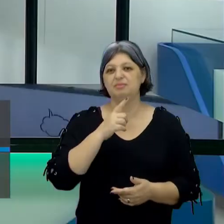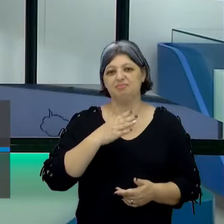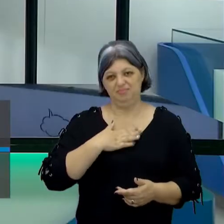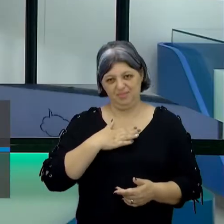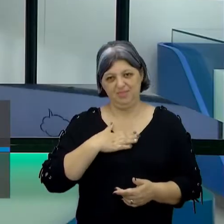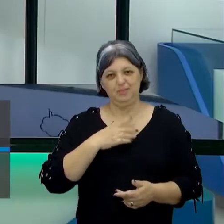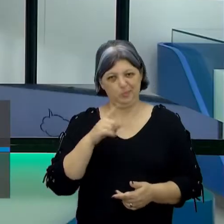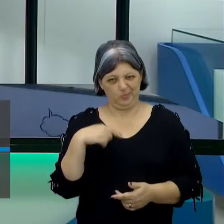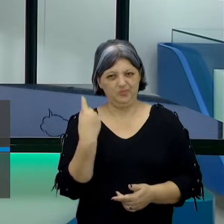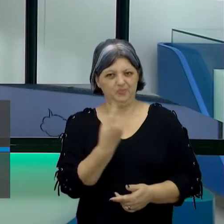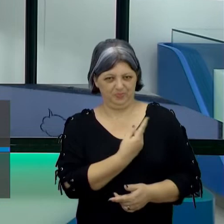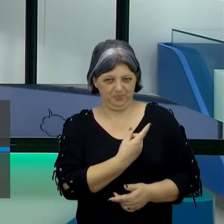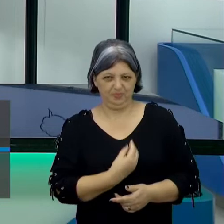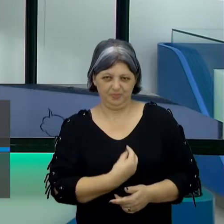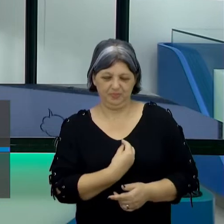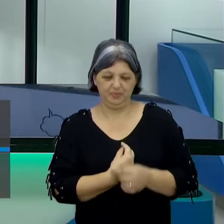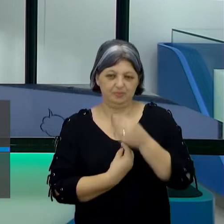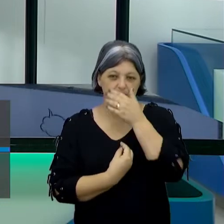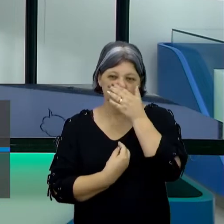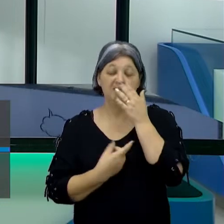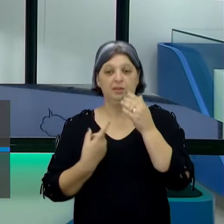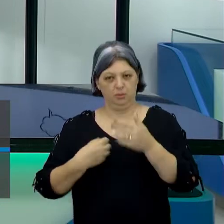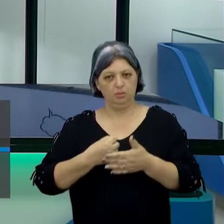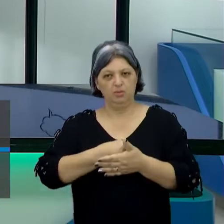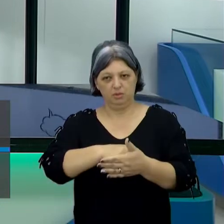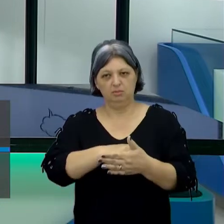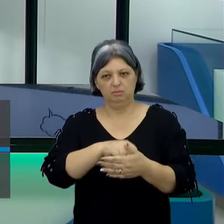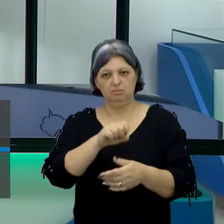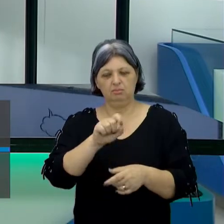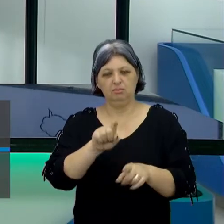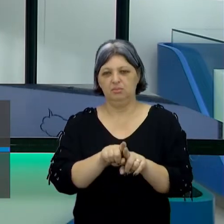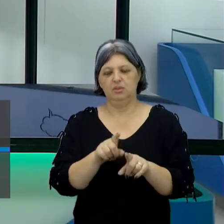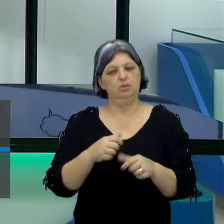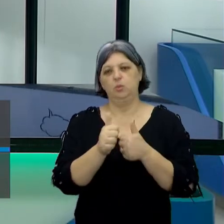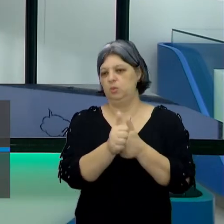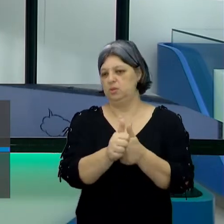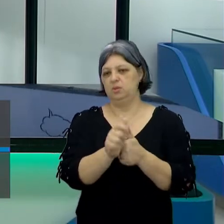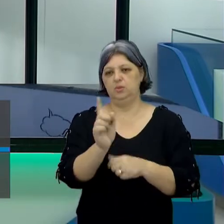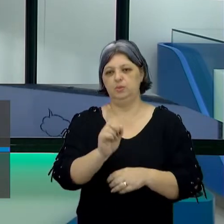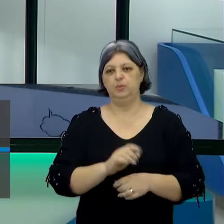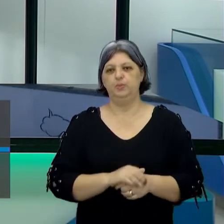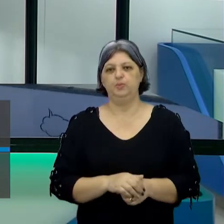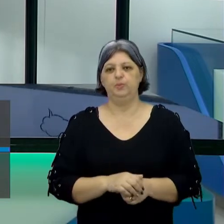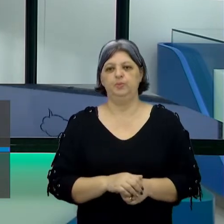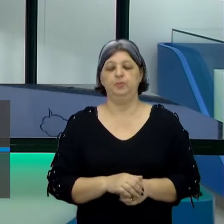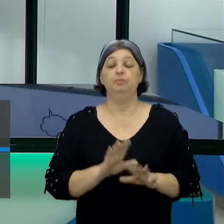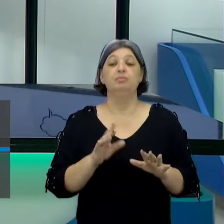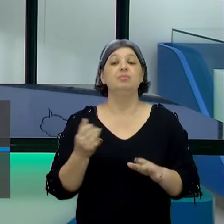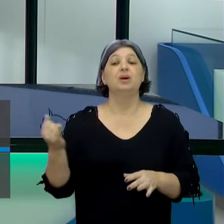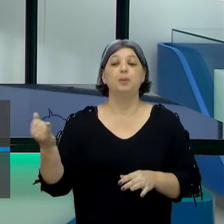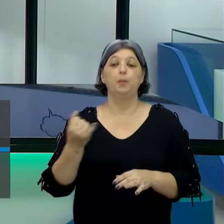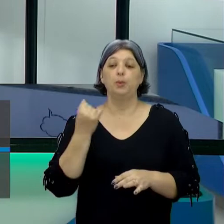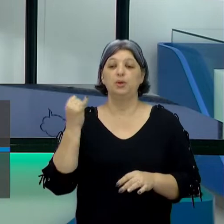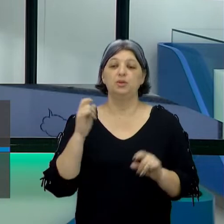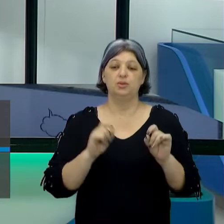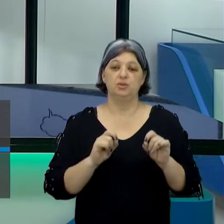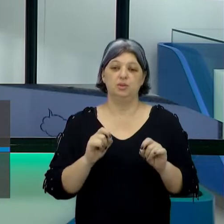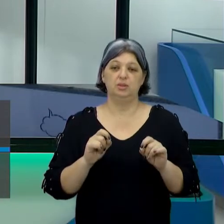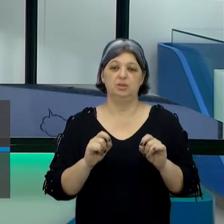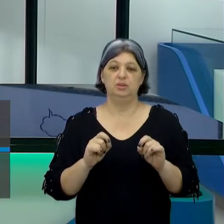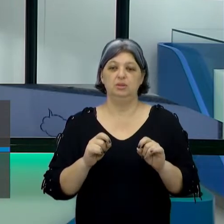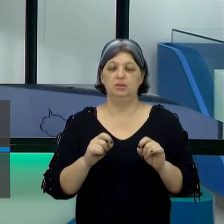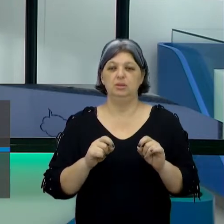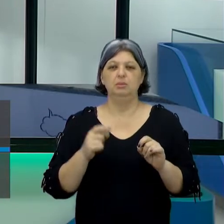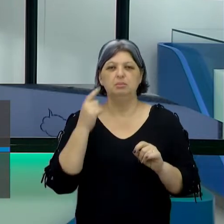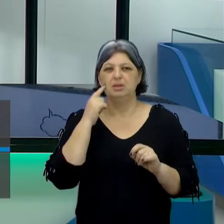Exato, para nós, para mim também, eu bloqueio, eu não sigo, mas assim, é importante, como é que sai de uma bolha?